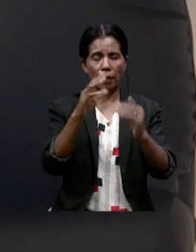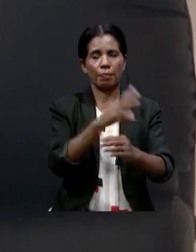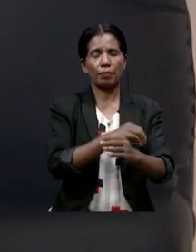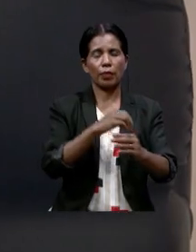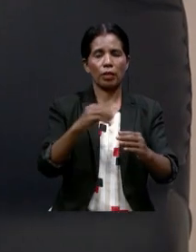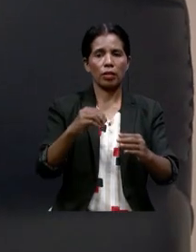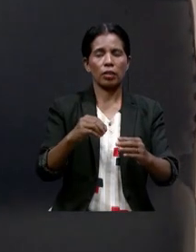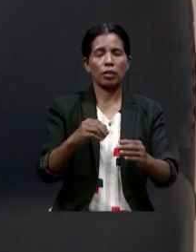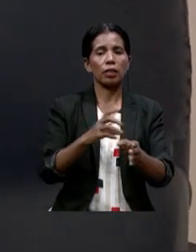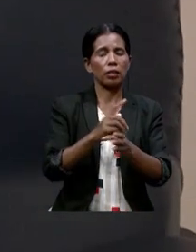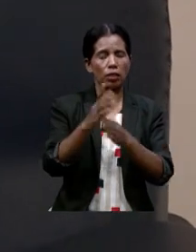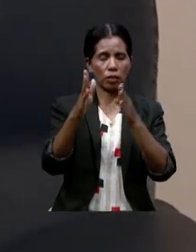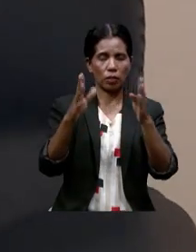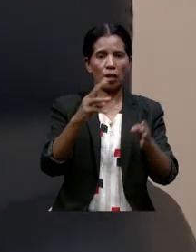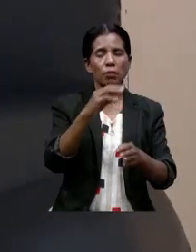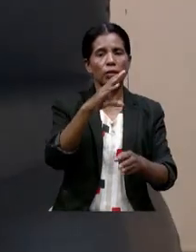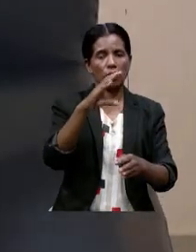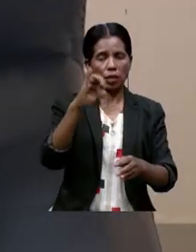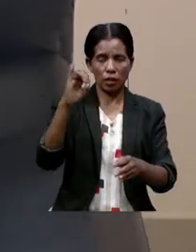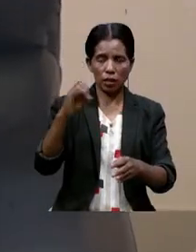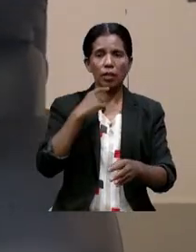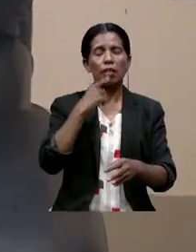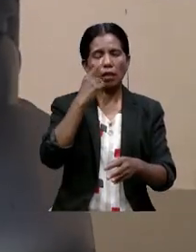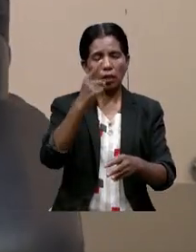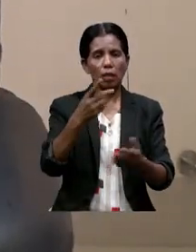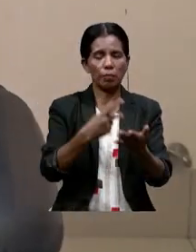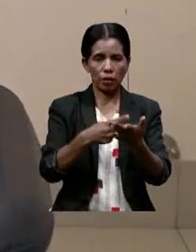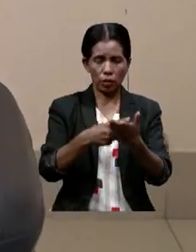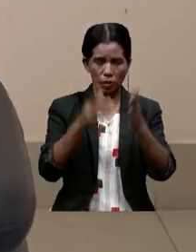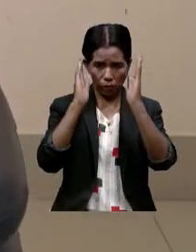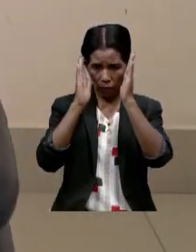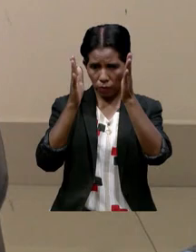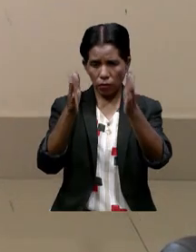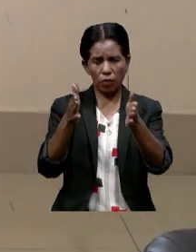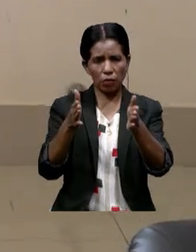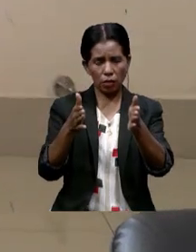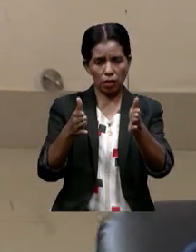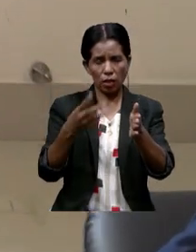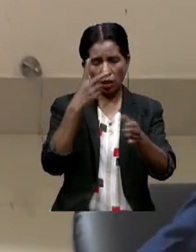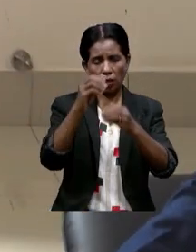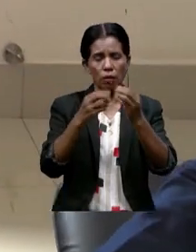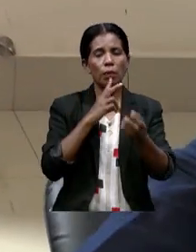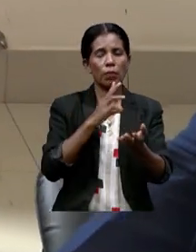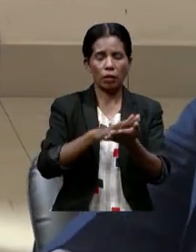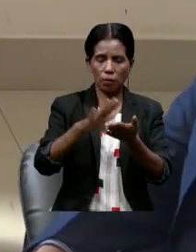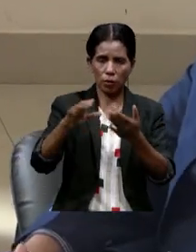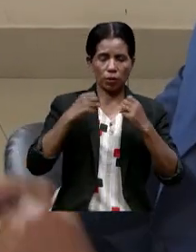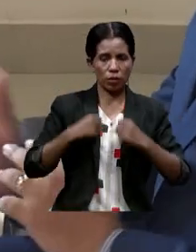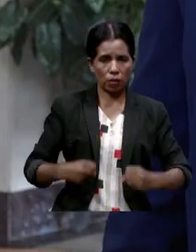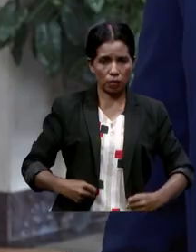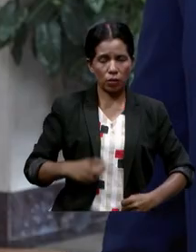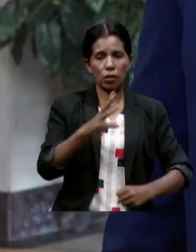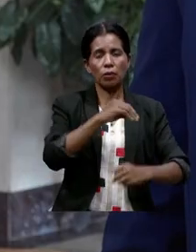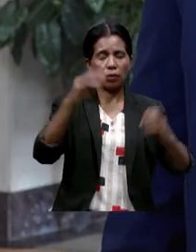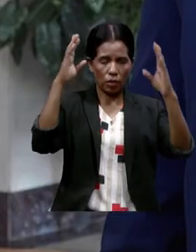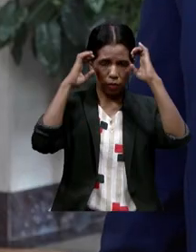Country Director, MCC, Hateten, projeto Hirakne se foca ali o assunto sanitário, saúde e educação. To